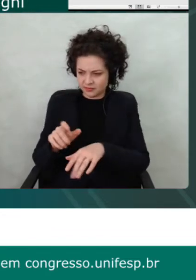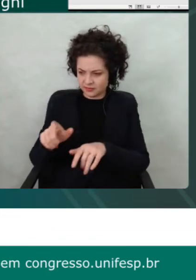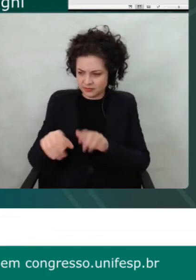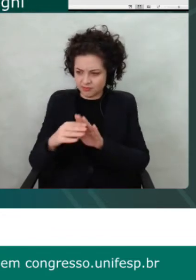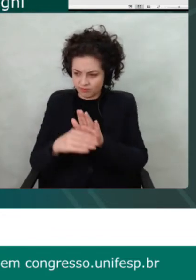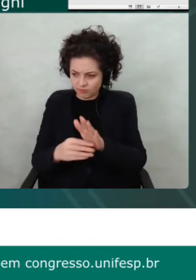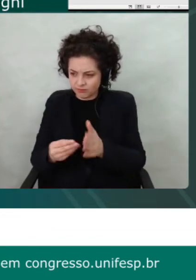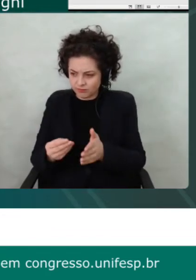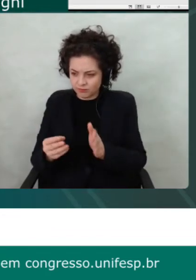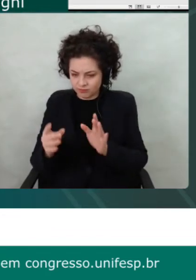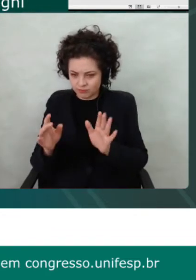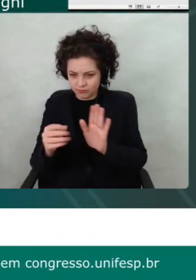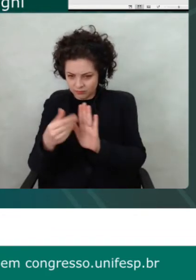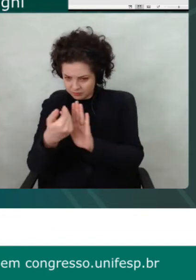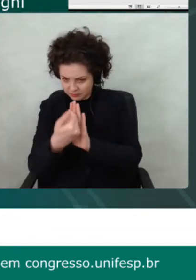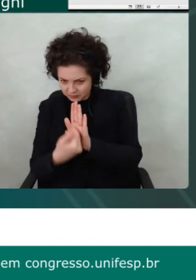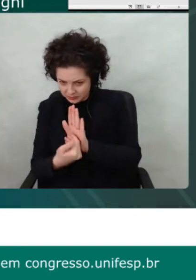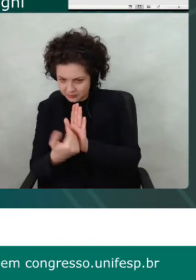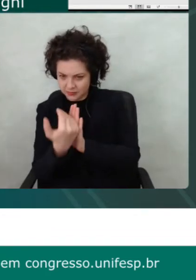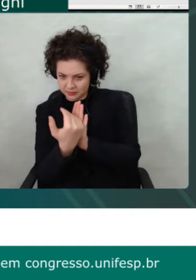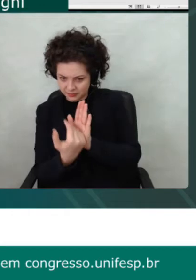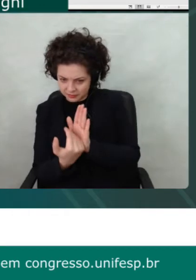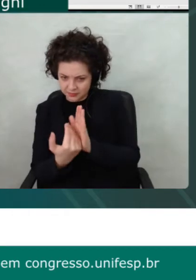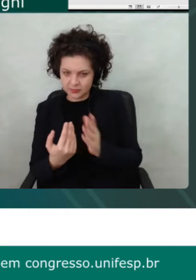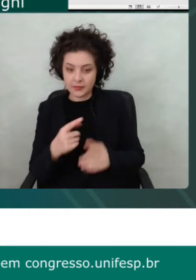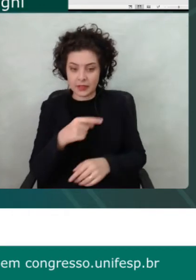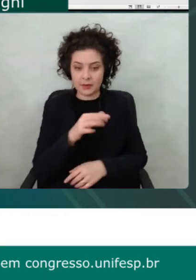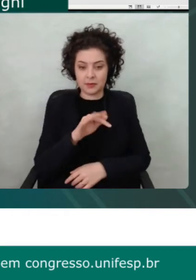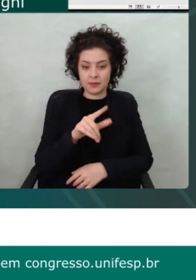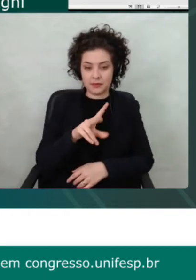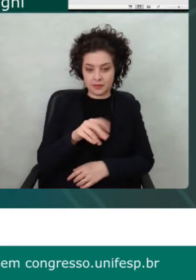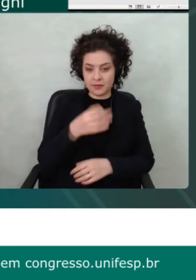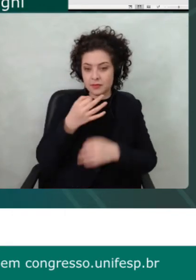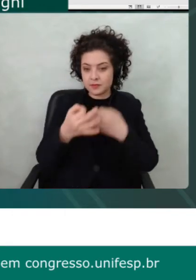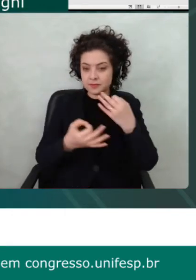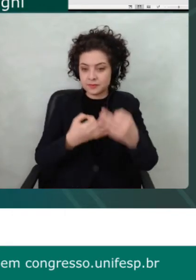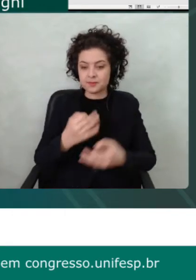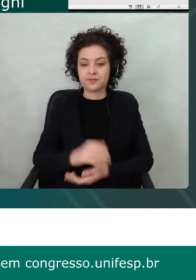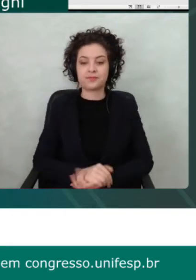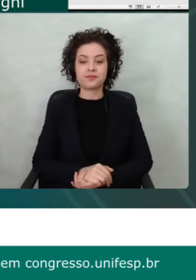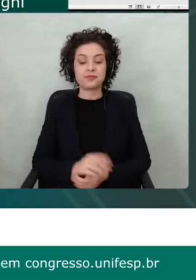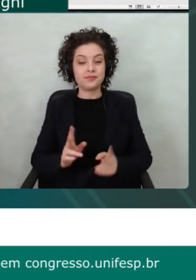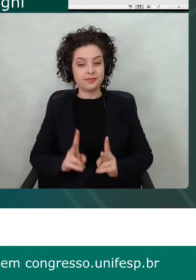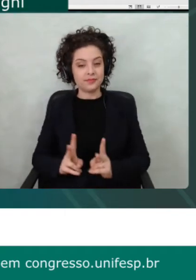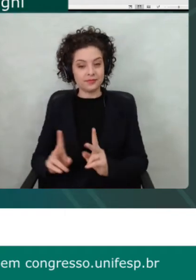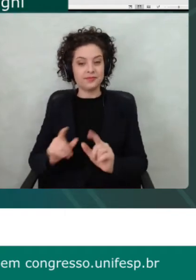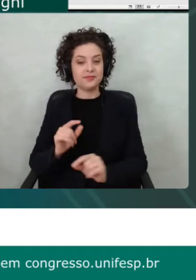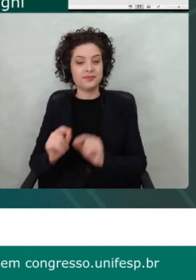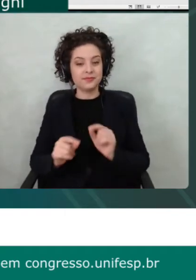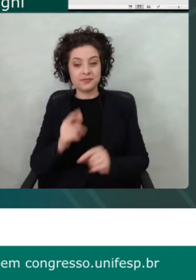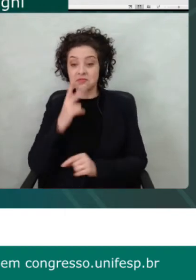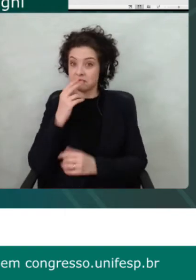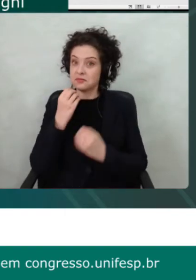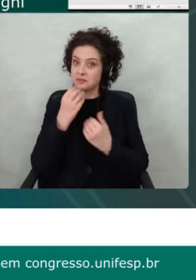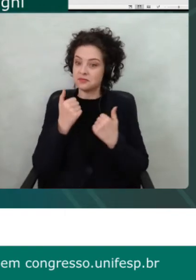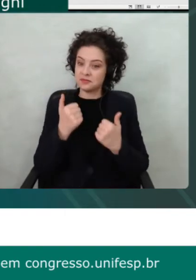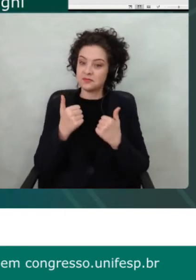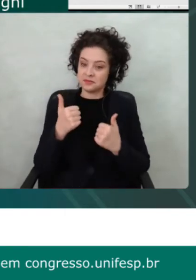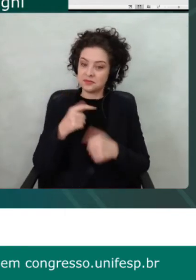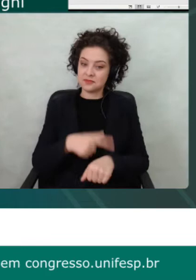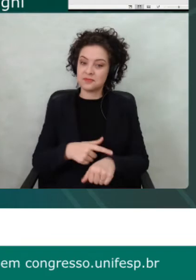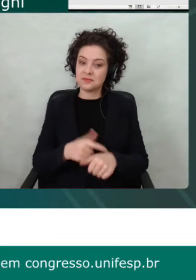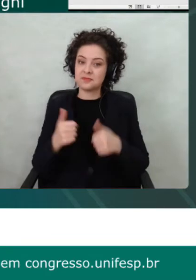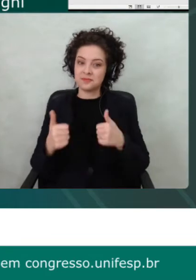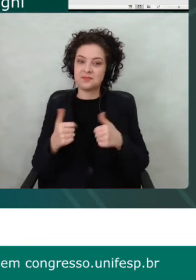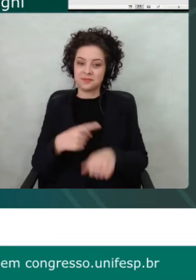depois o Flávio vai estar comentando aqui com a gente. Continuando aqui essa sessão, acho que tá bom que a gente está mantendo o tempo, acho que a gente vai ter tempo para uma